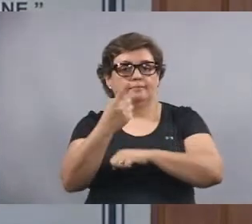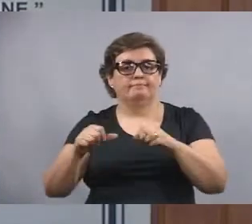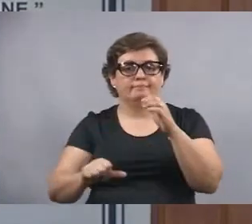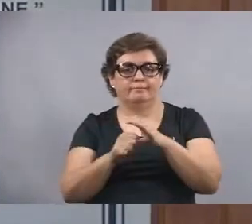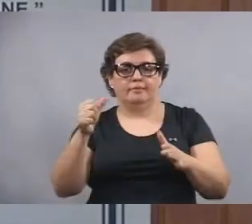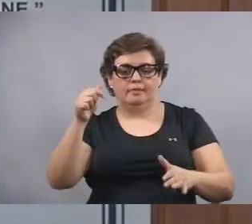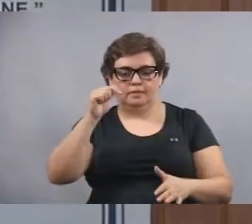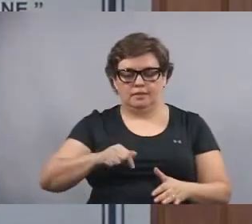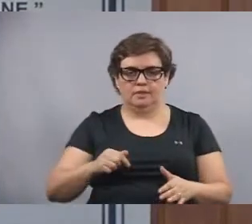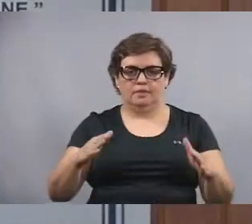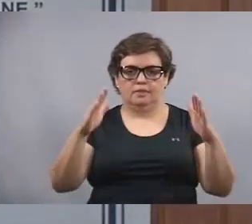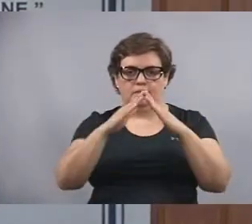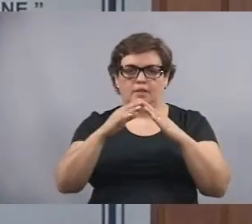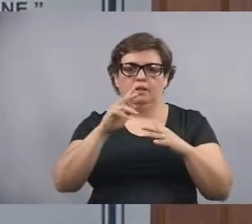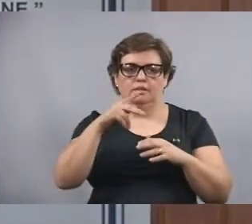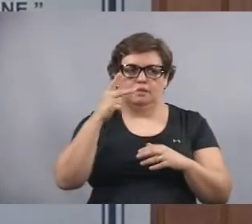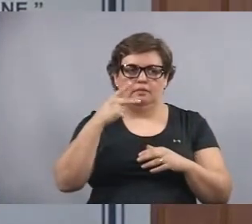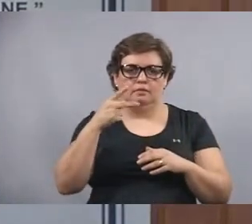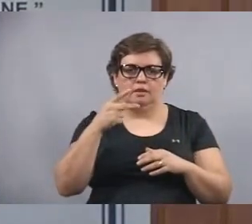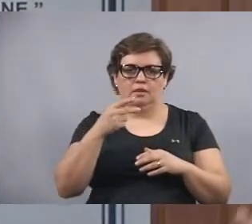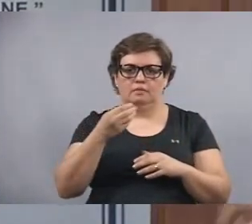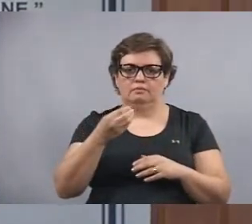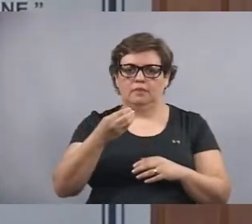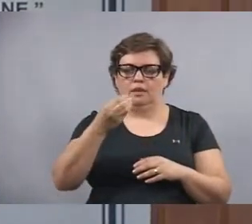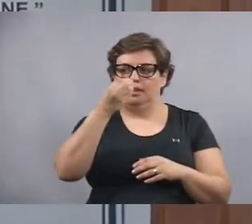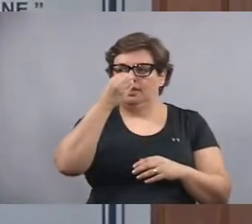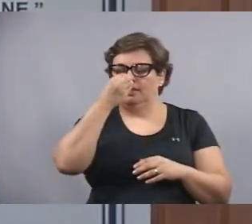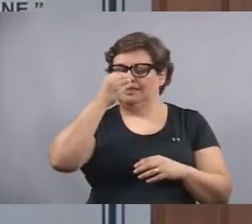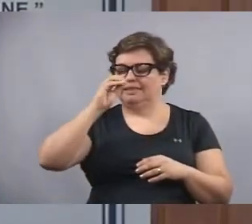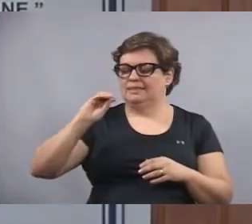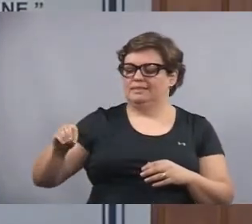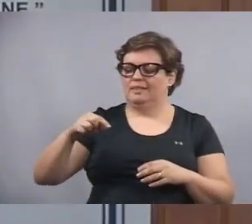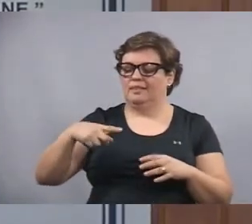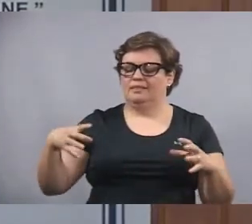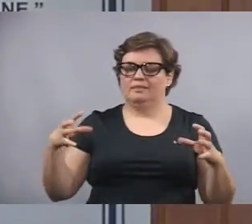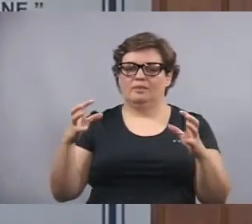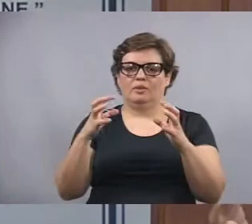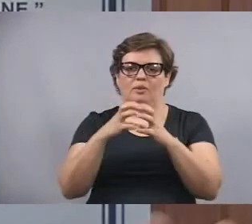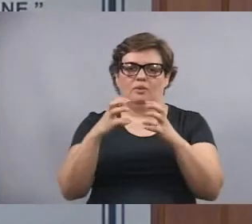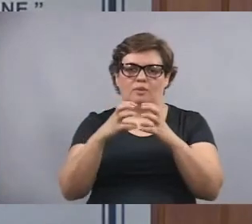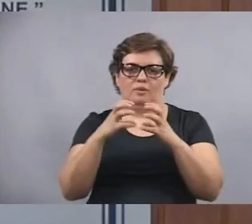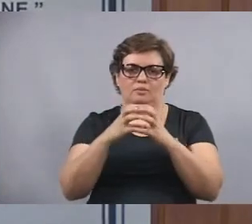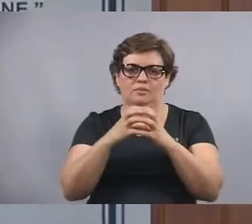essa casa, volto a dizer, foi ignorada a sua comissão, a comissão de